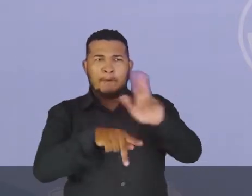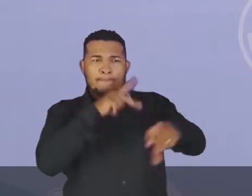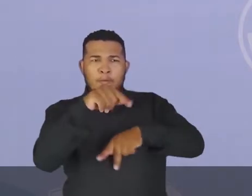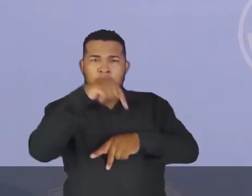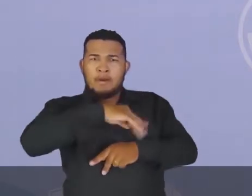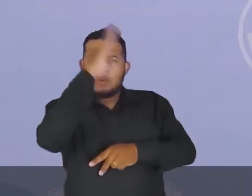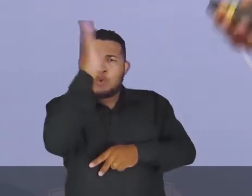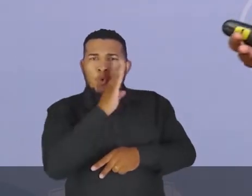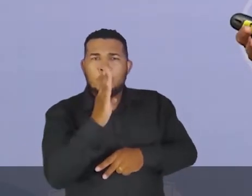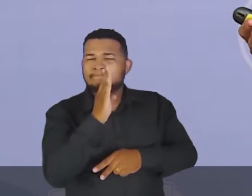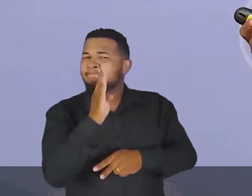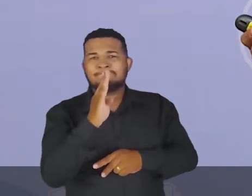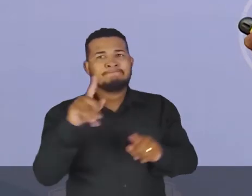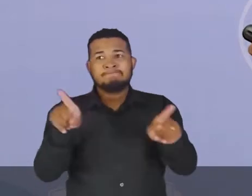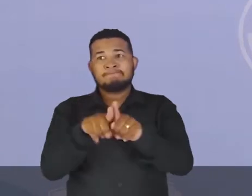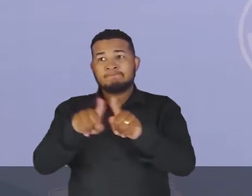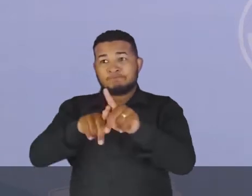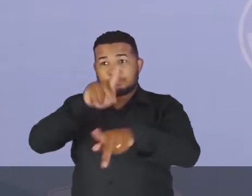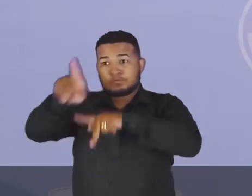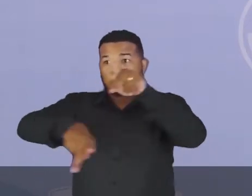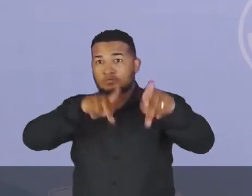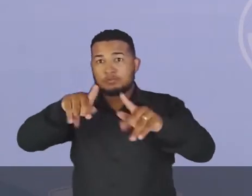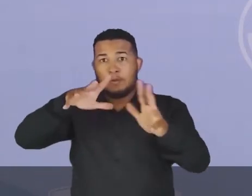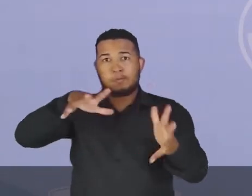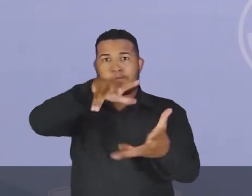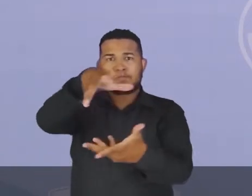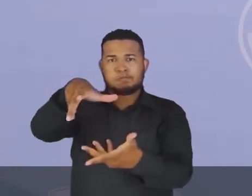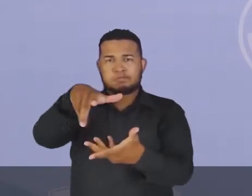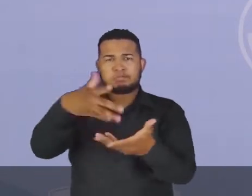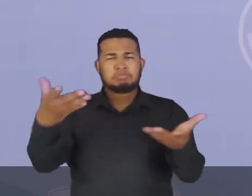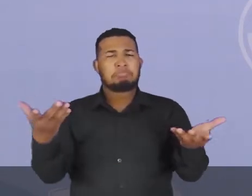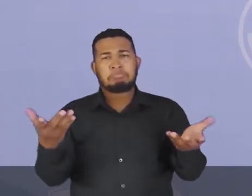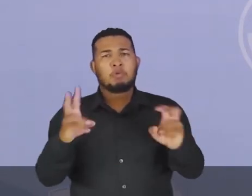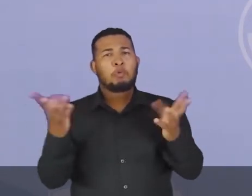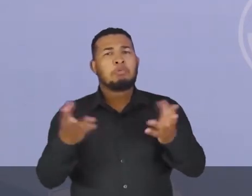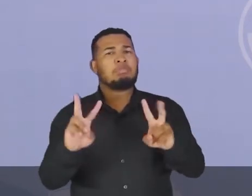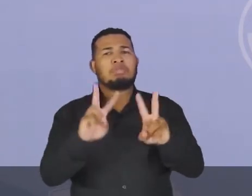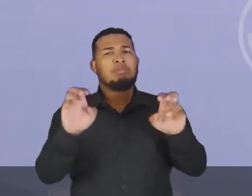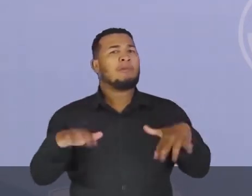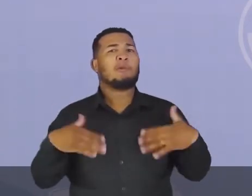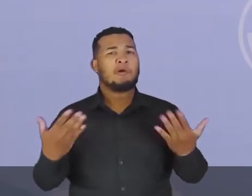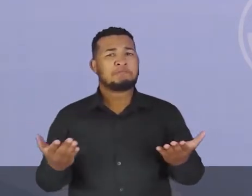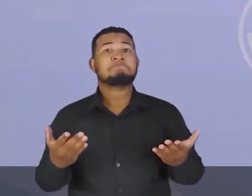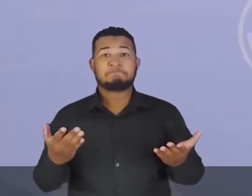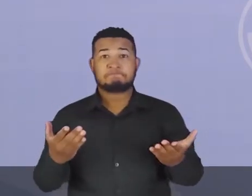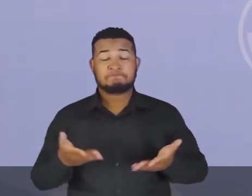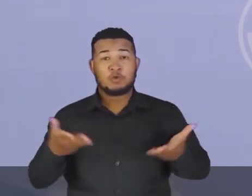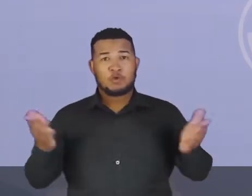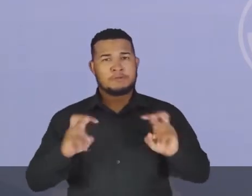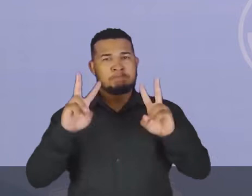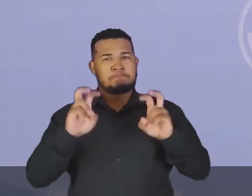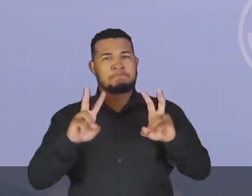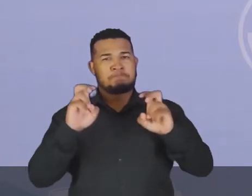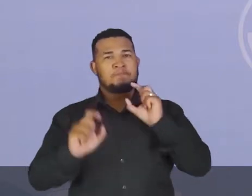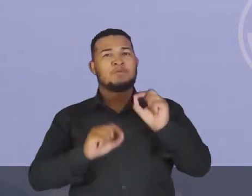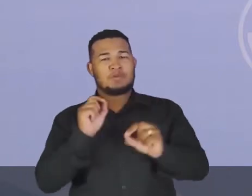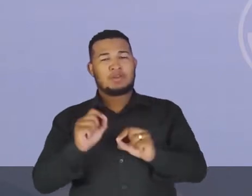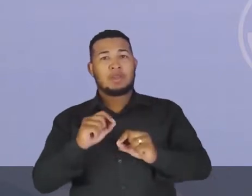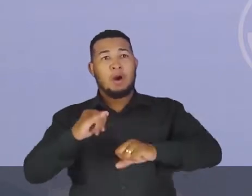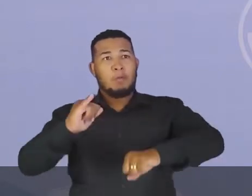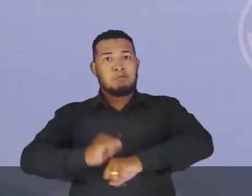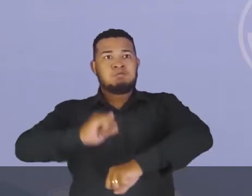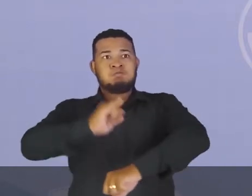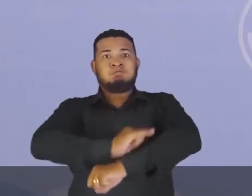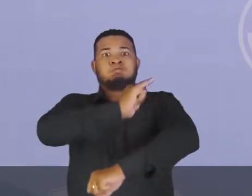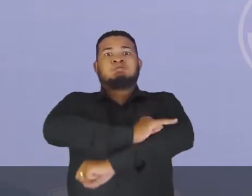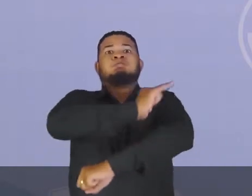brasileira, como da população mundial. Qual é o tema da aula de hoje, professor? Na aula de hoje nós vamos falar um pouquinho sobre a obesidade,